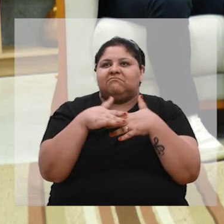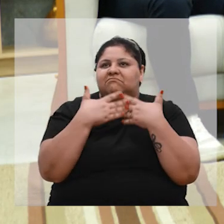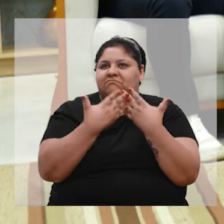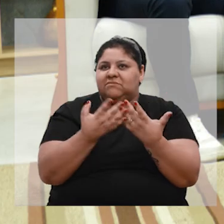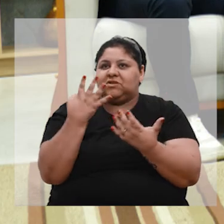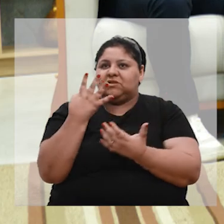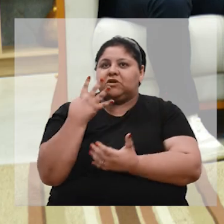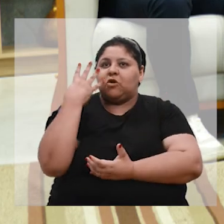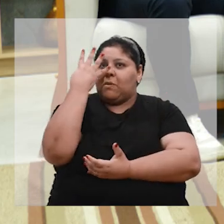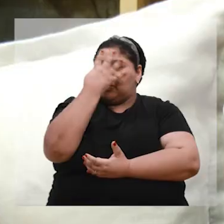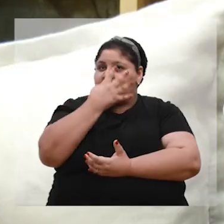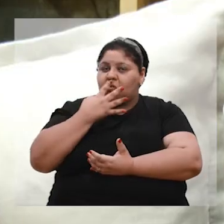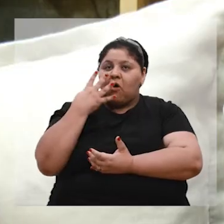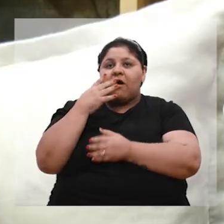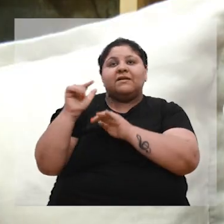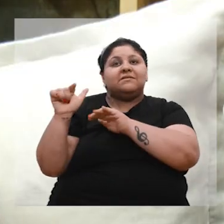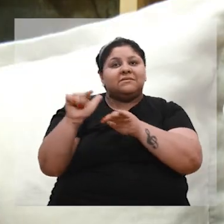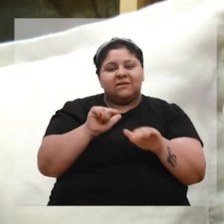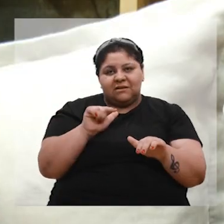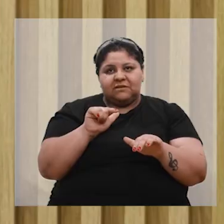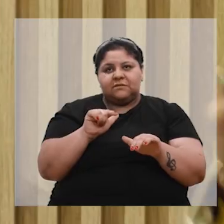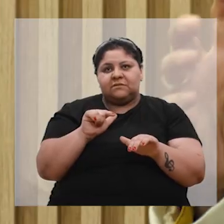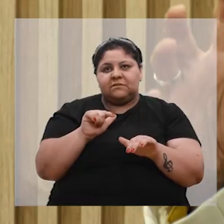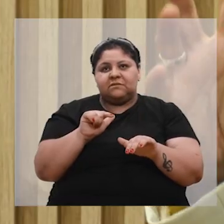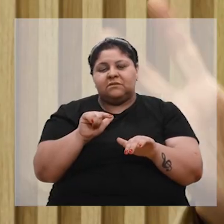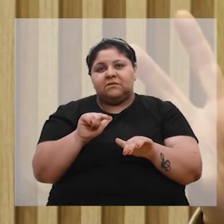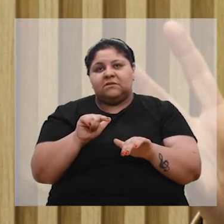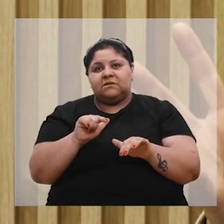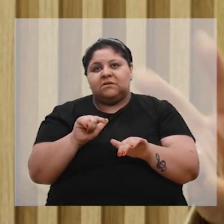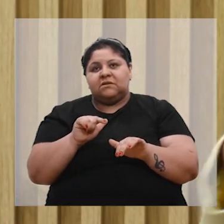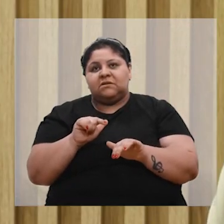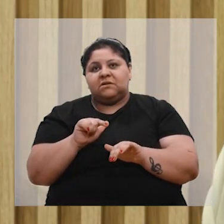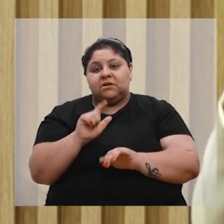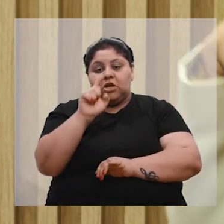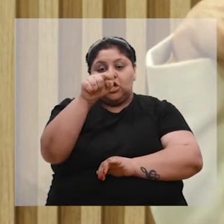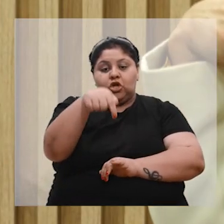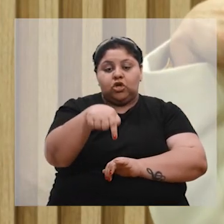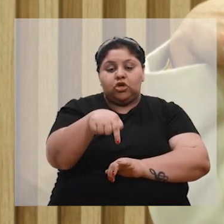Então aí são 4 horas por semanais, né? E Andiara, tu que foste